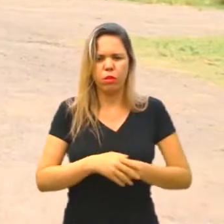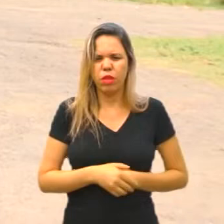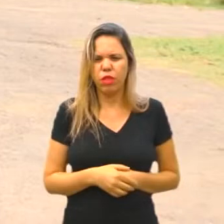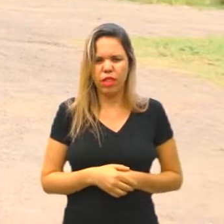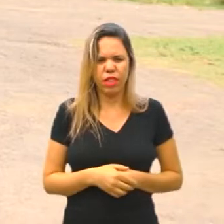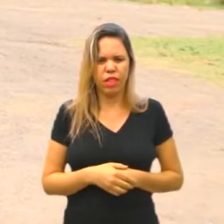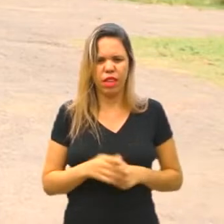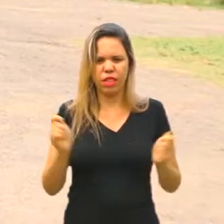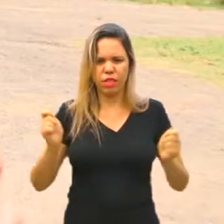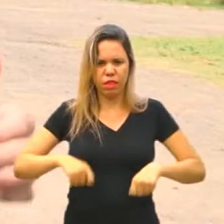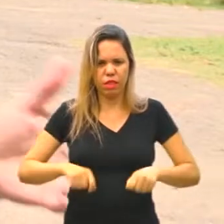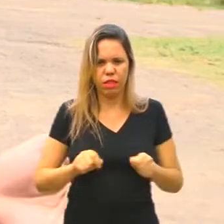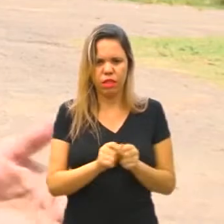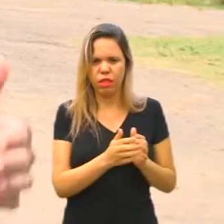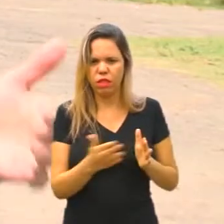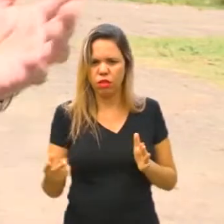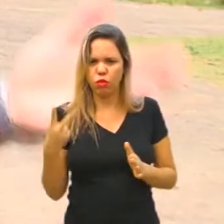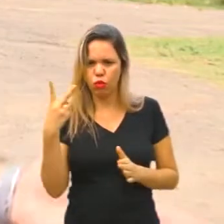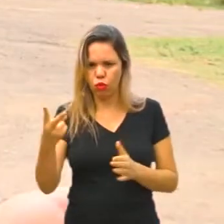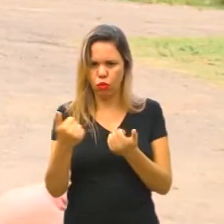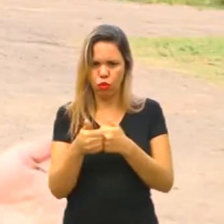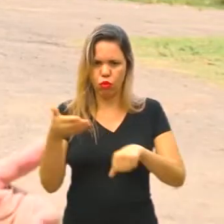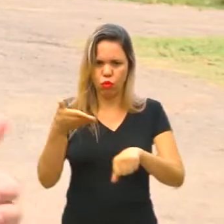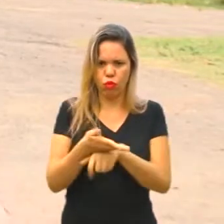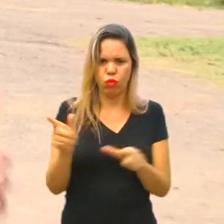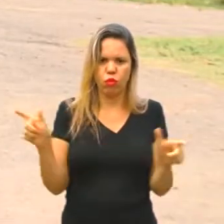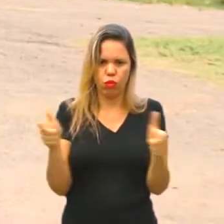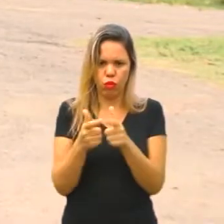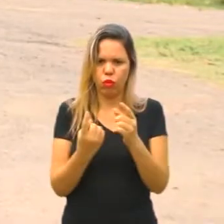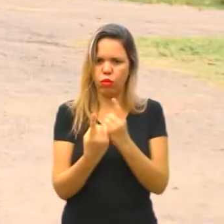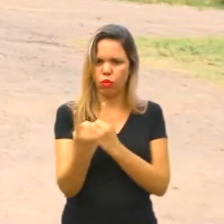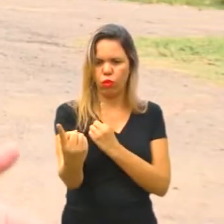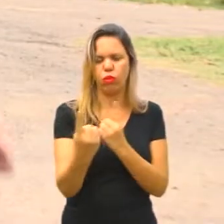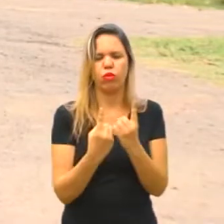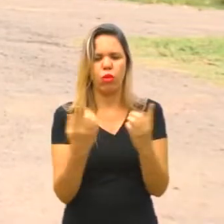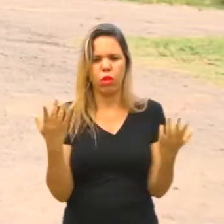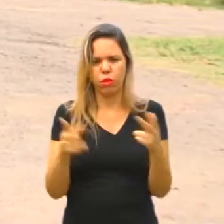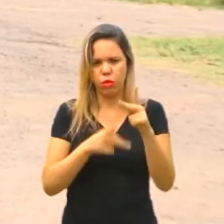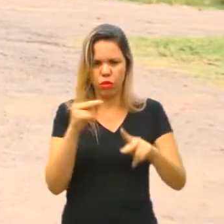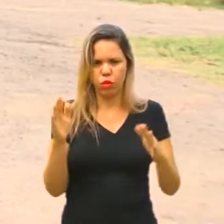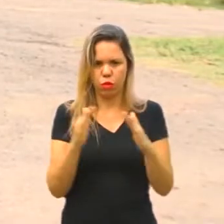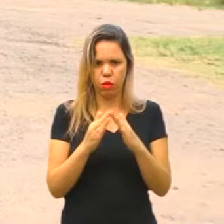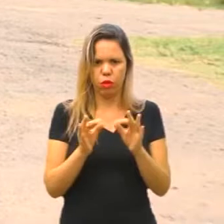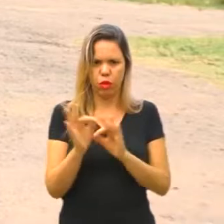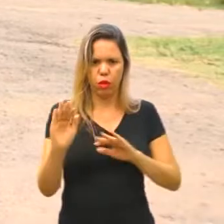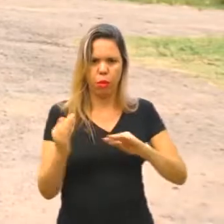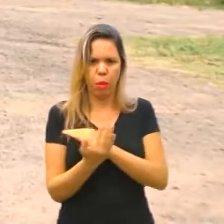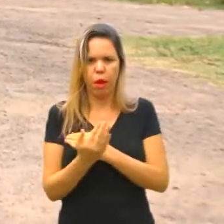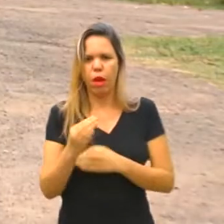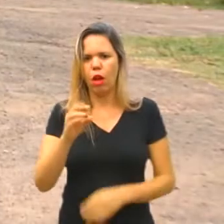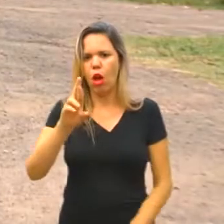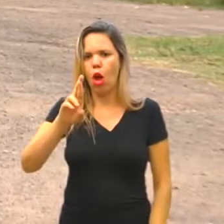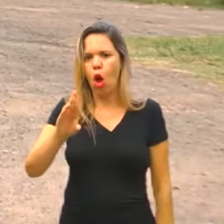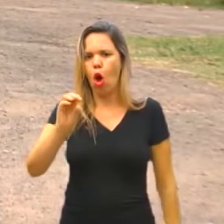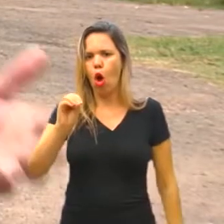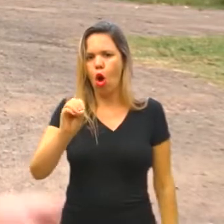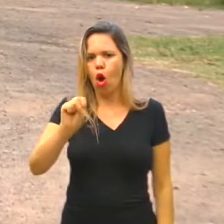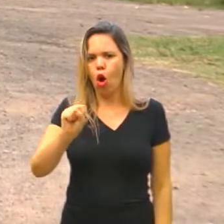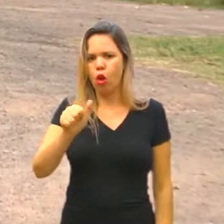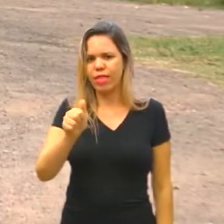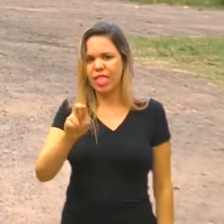irão existir. E a ideia é estender 1 ou 2 linhas para poder reduzir a distância que hoje os moradores do Jardim